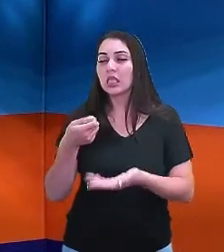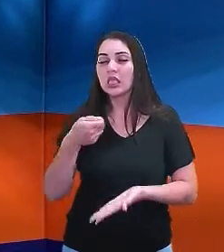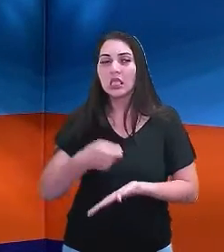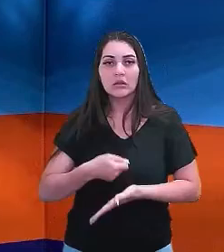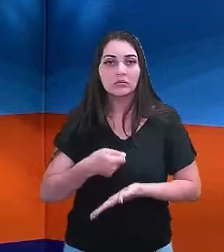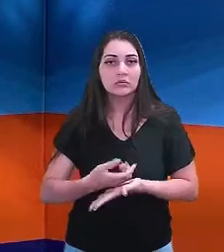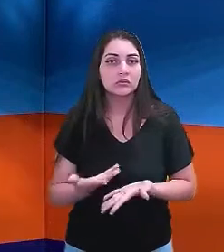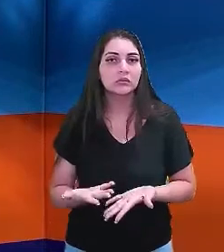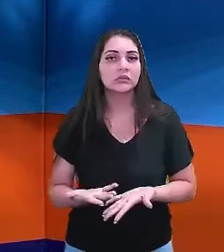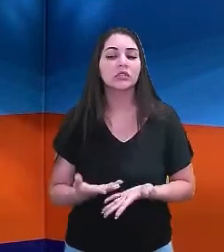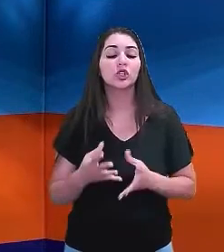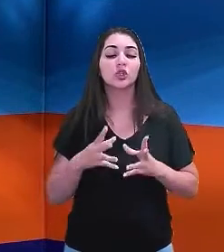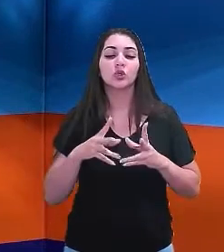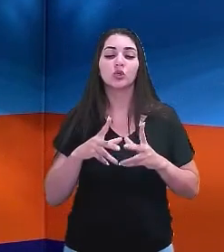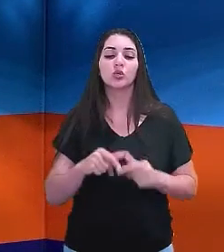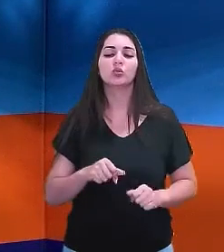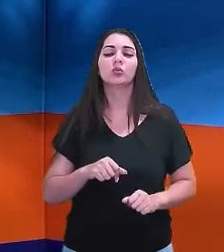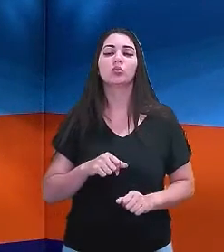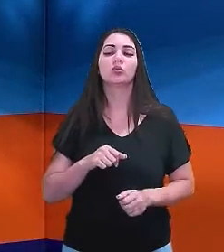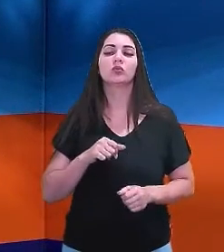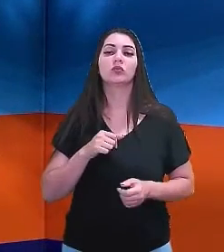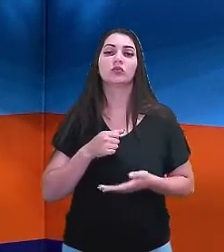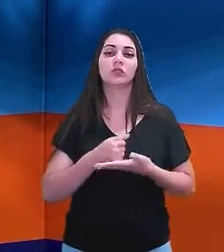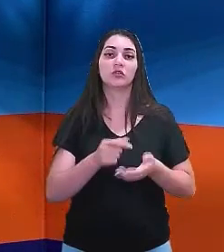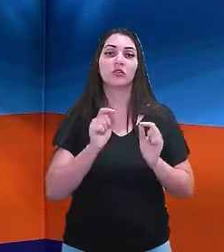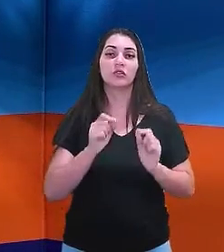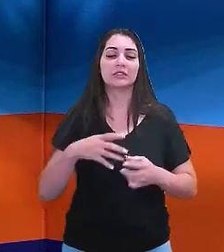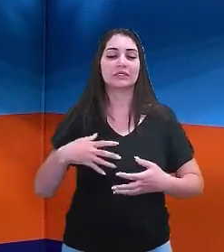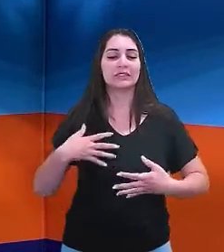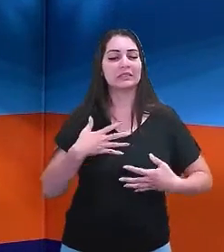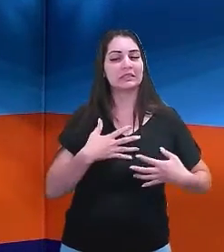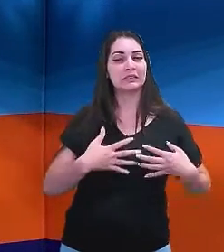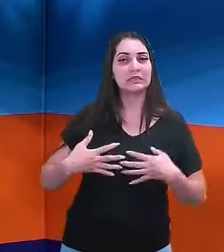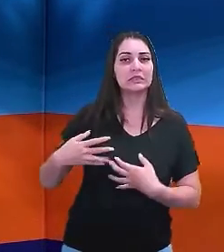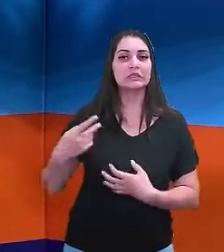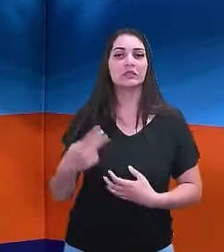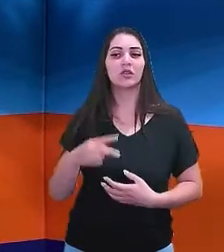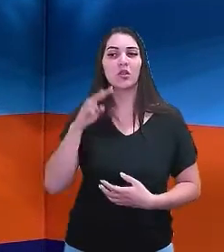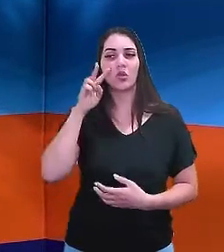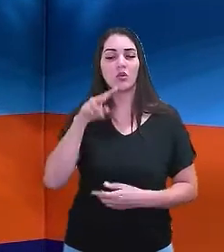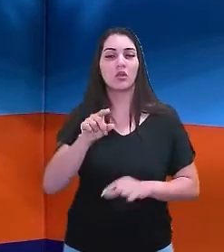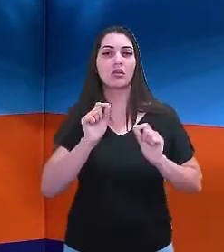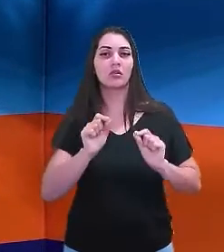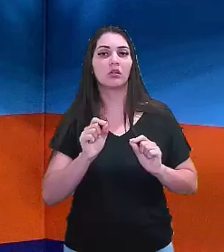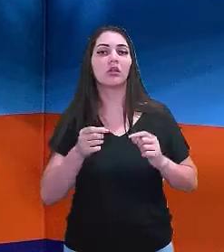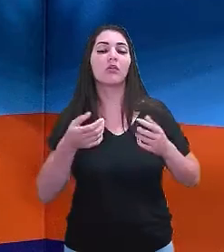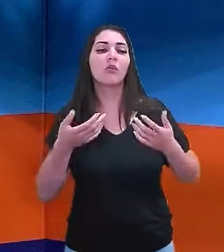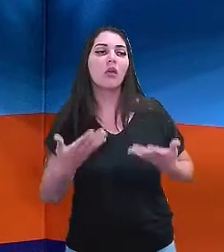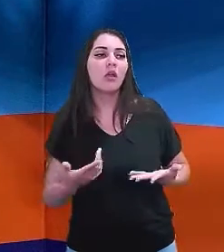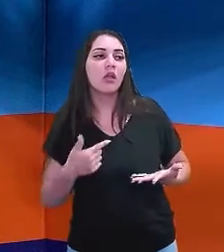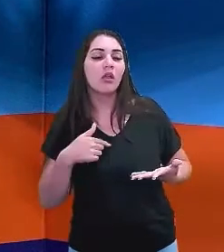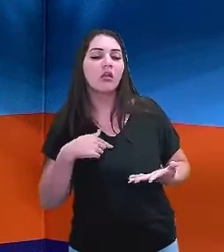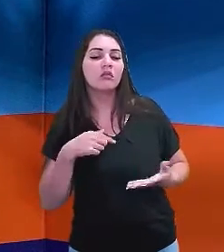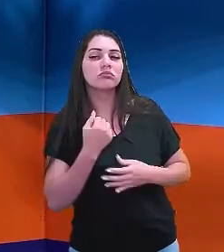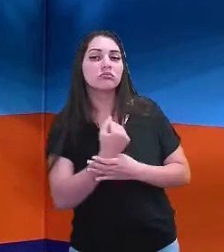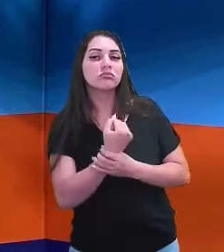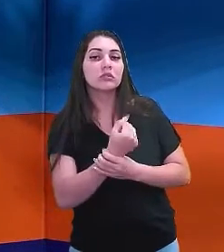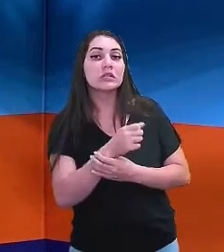e tudo isso vai contribuir para a insatisfação deles e um olhar de tipo, para que eu vou apoiar